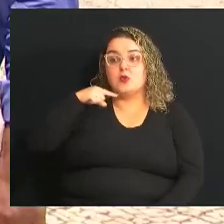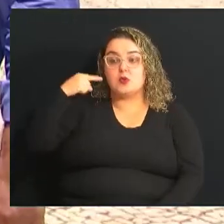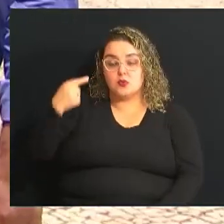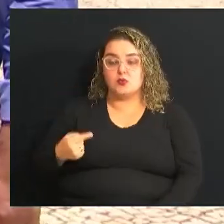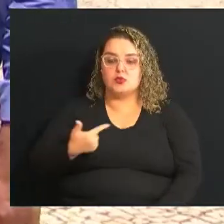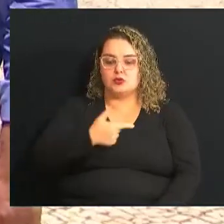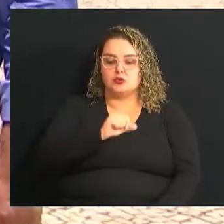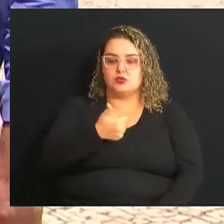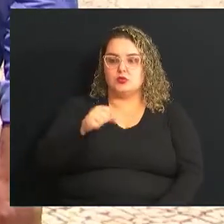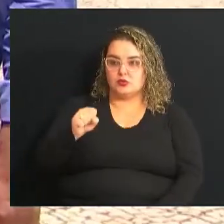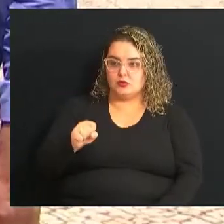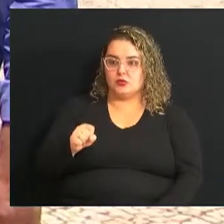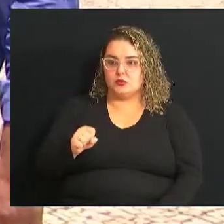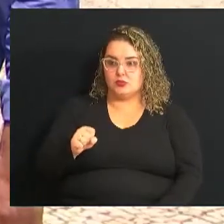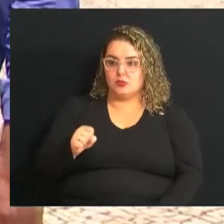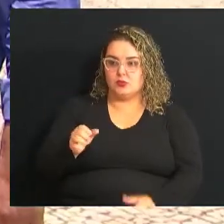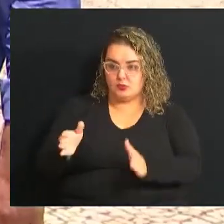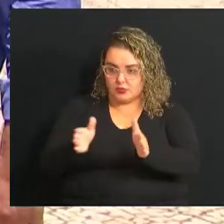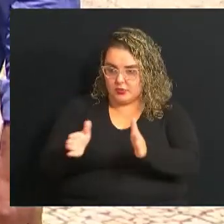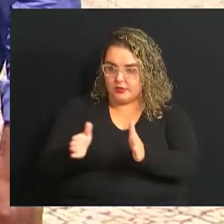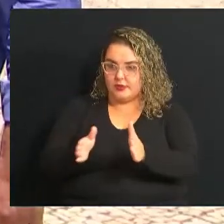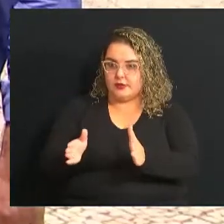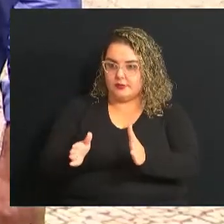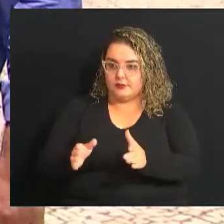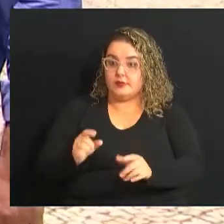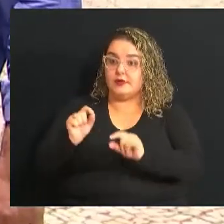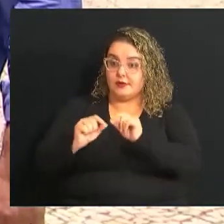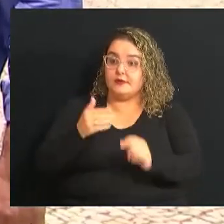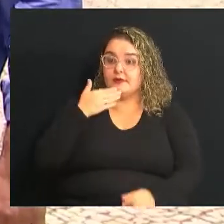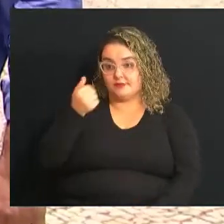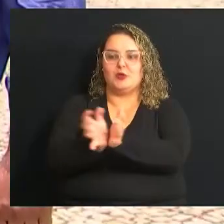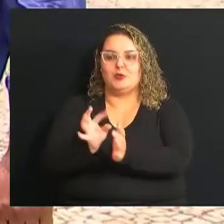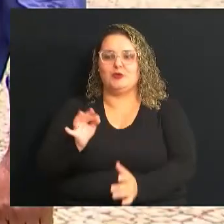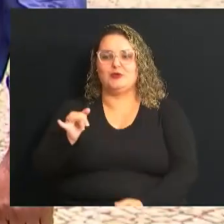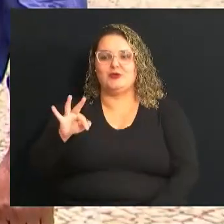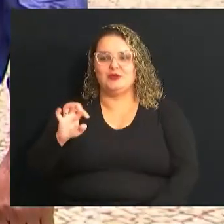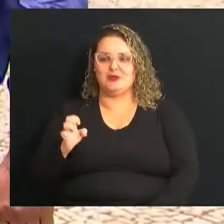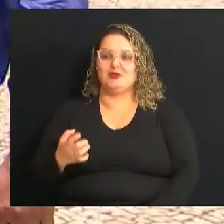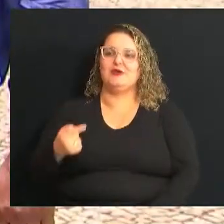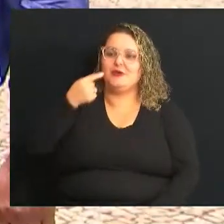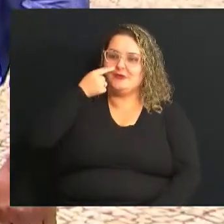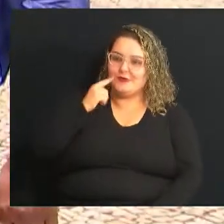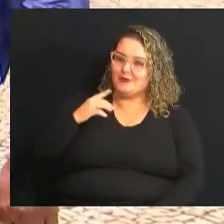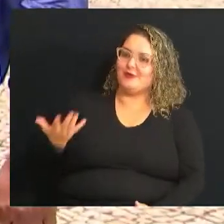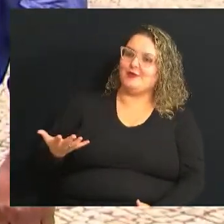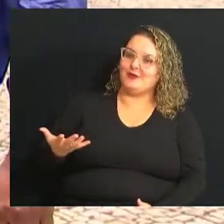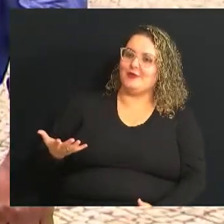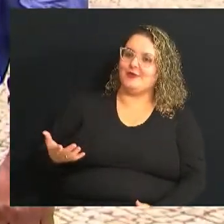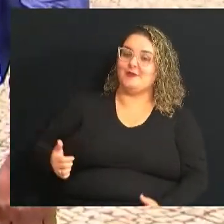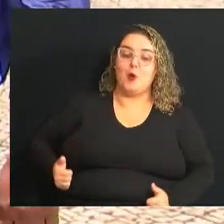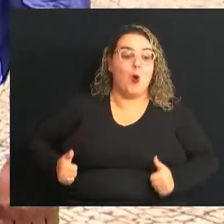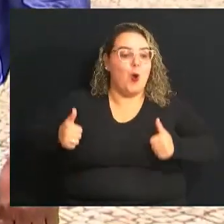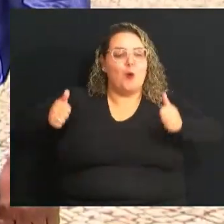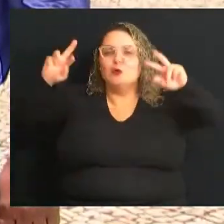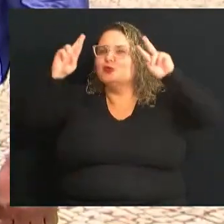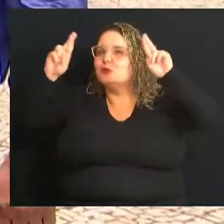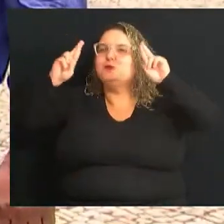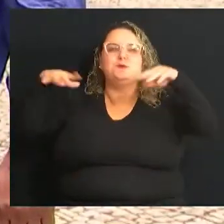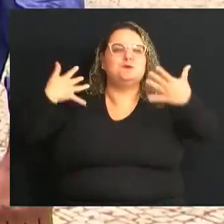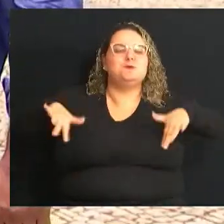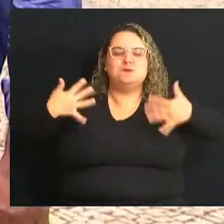com pouca ventilação e locais com aglomeração, que façam o uso desse equipamento de proteção